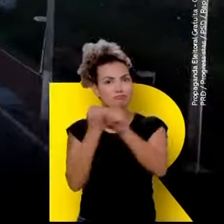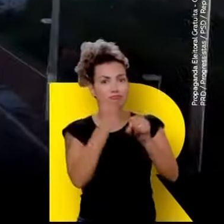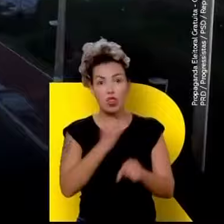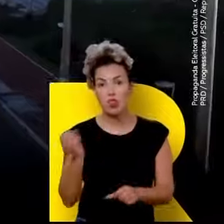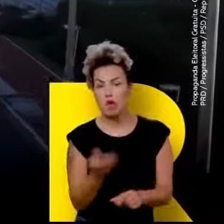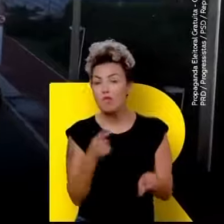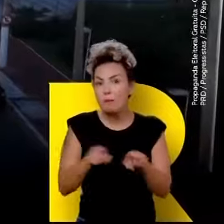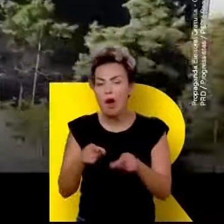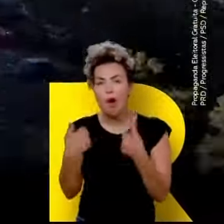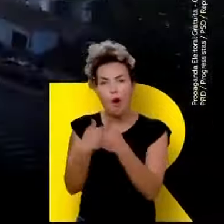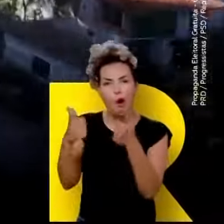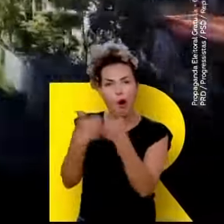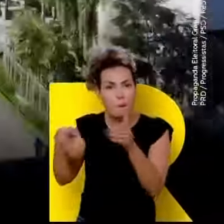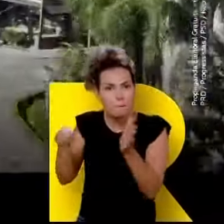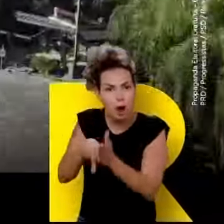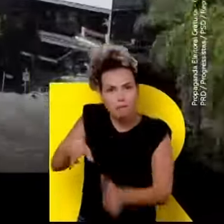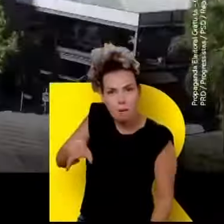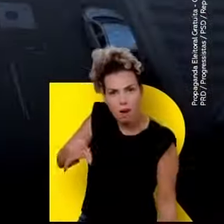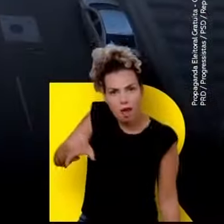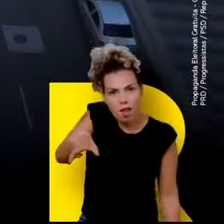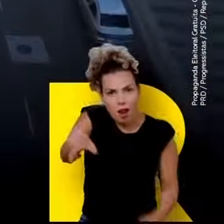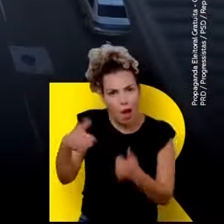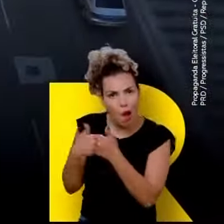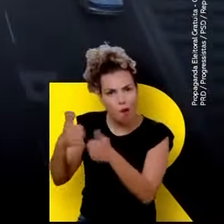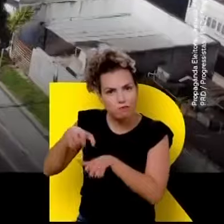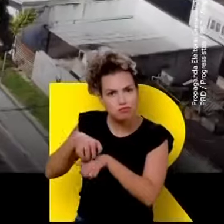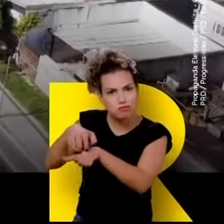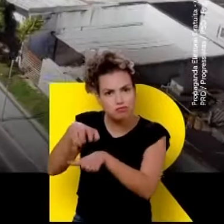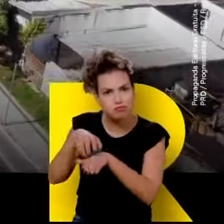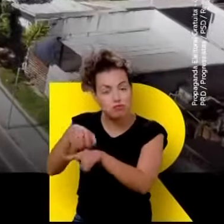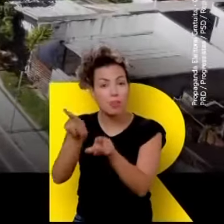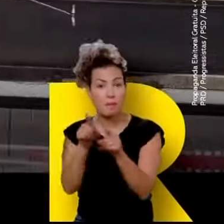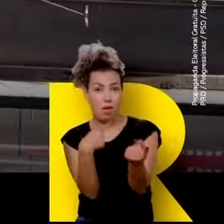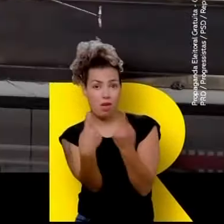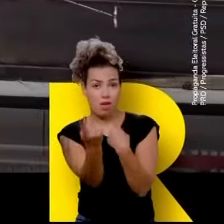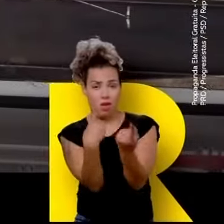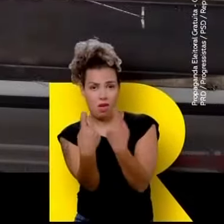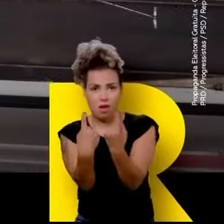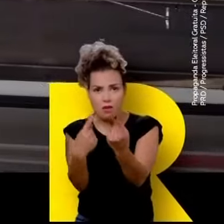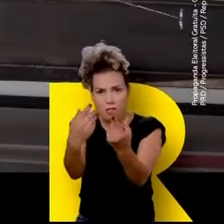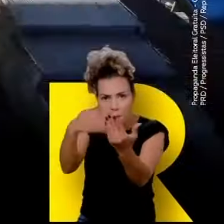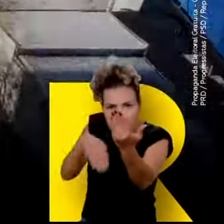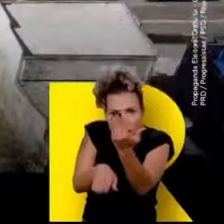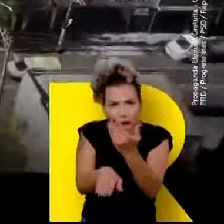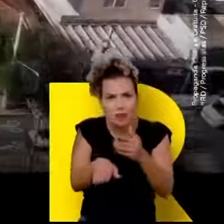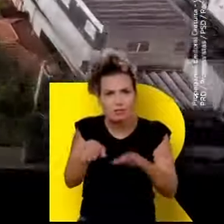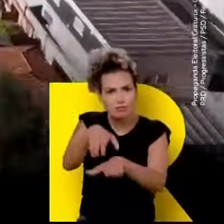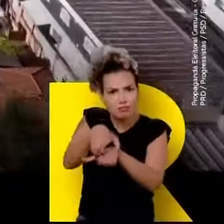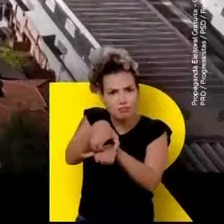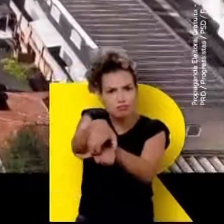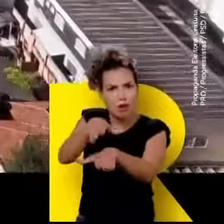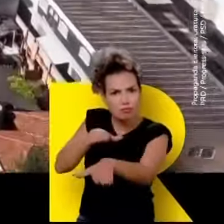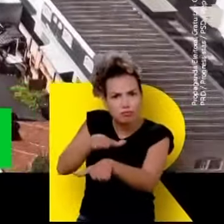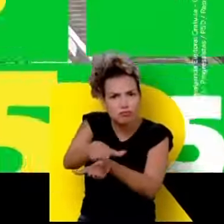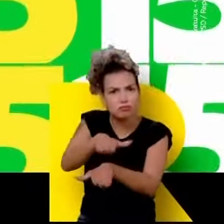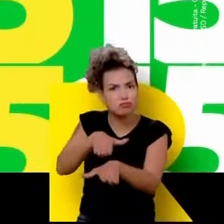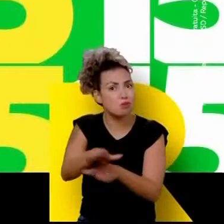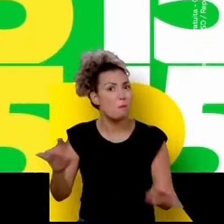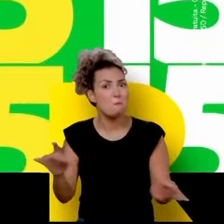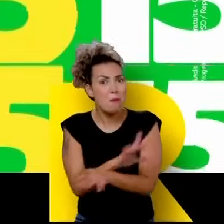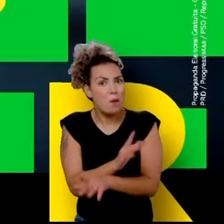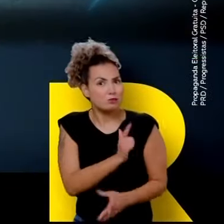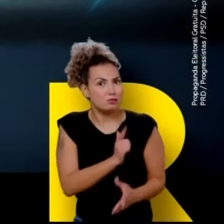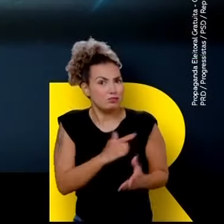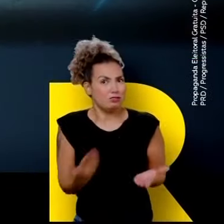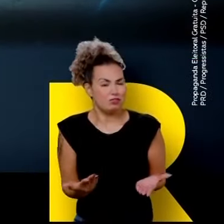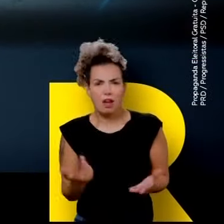Jurubatuba. O novo corredor de ônibus da Chucre Zaidan e as obras sob o túnel Cecília Lotenberg estão a todo vapor.